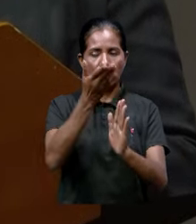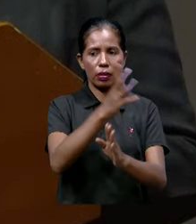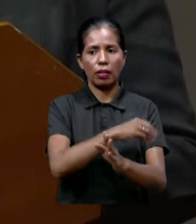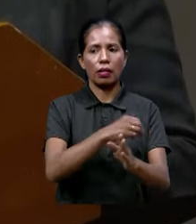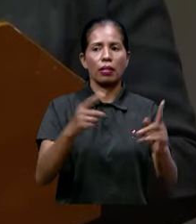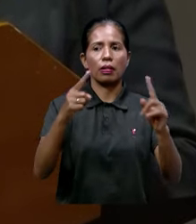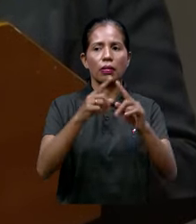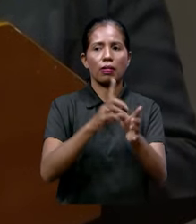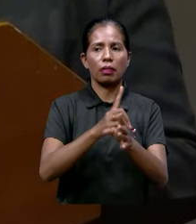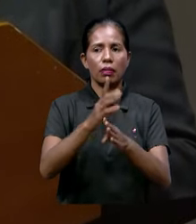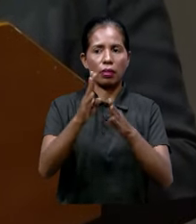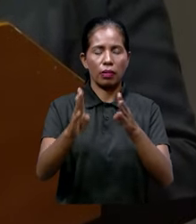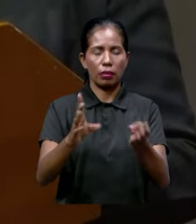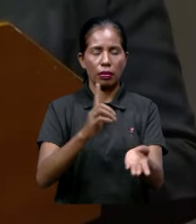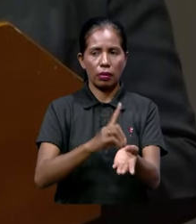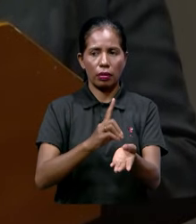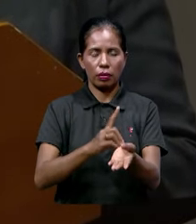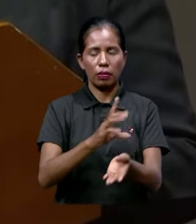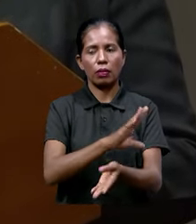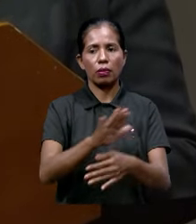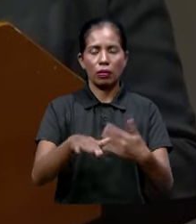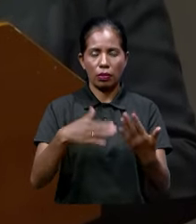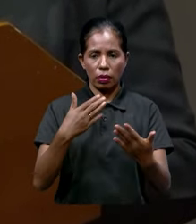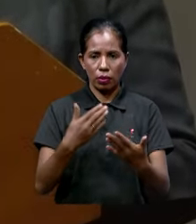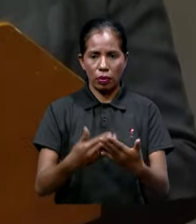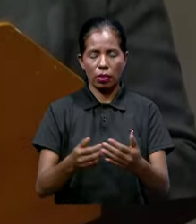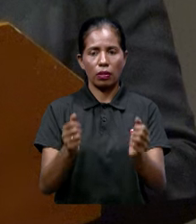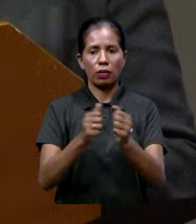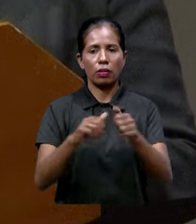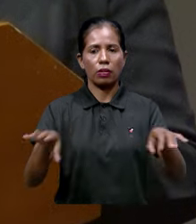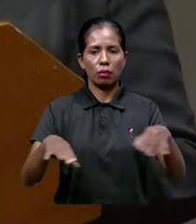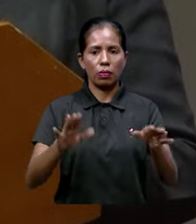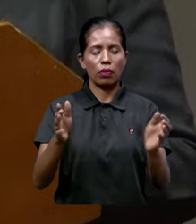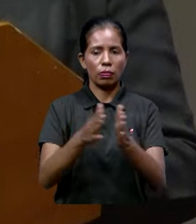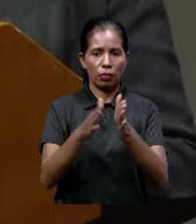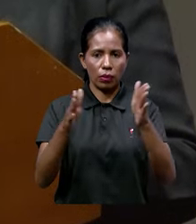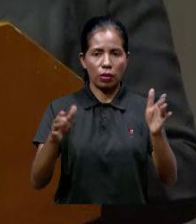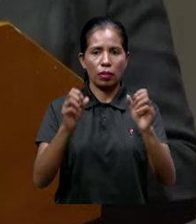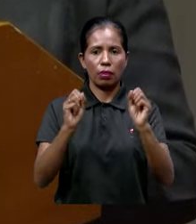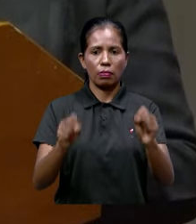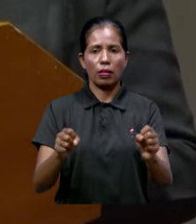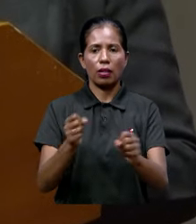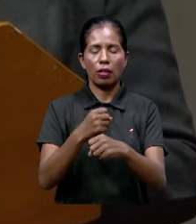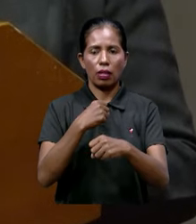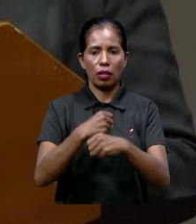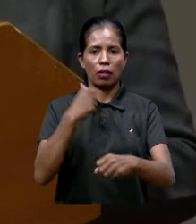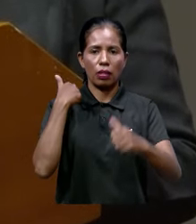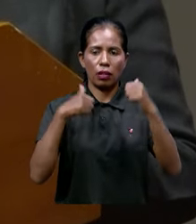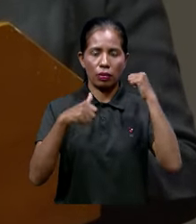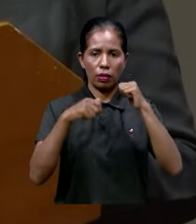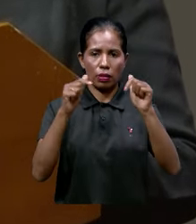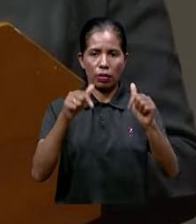para o Departamento de Medicina Interna, na BAS, o esforço toma para realizar a atividade.